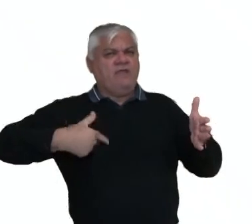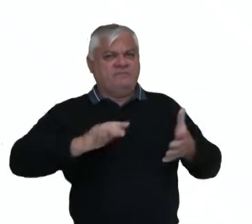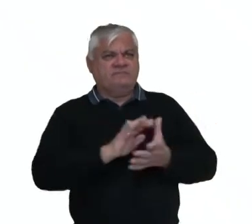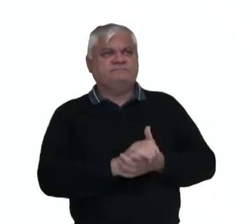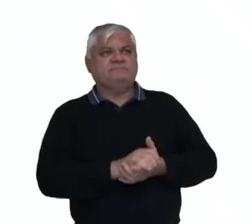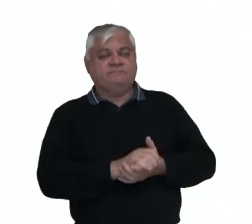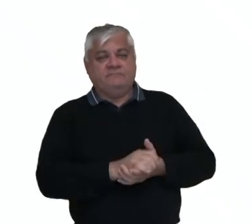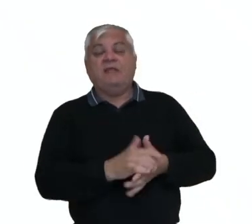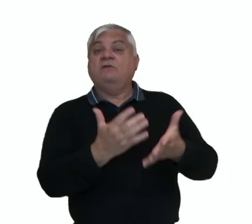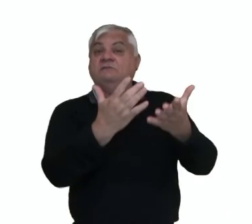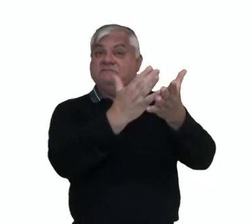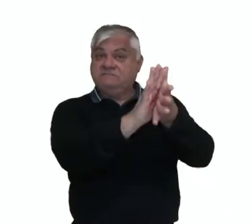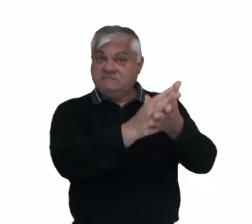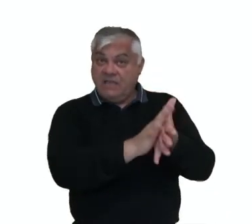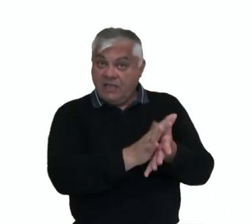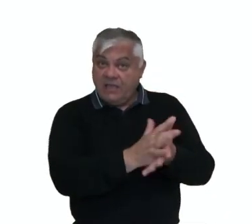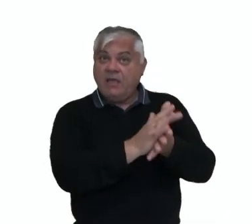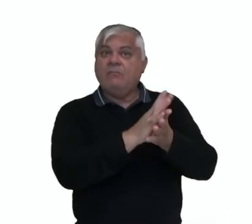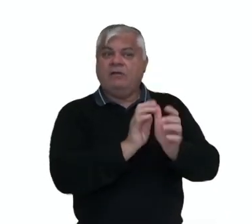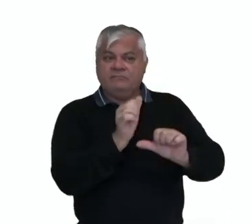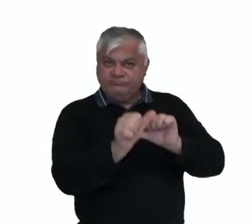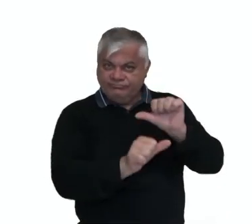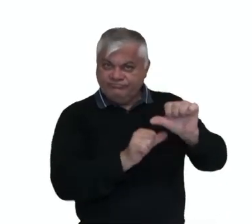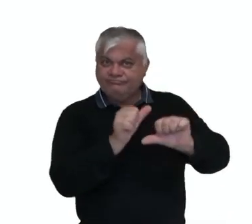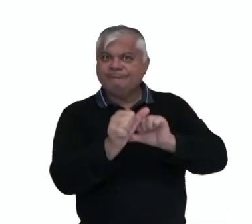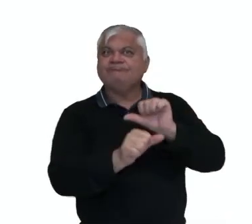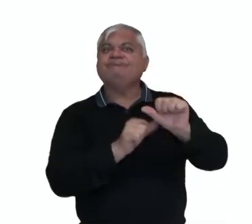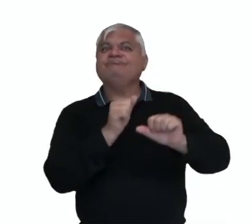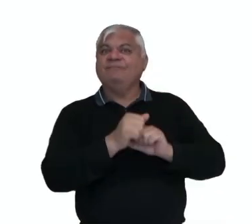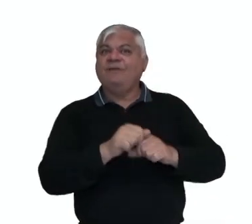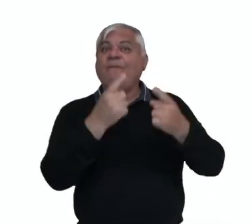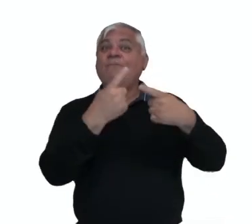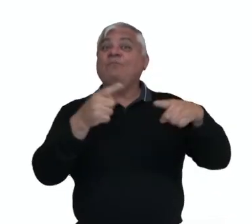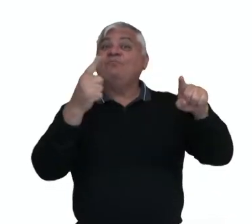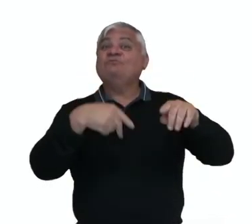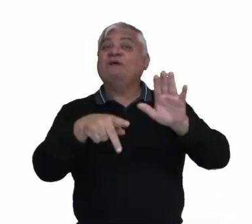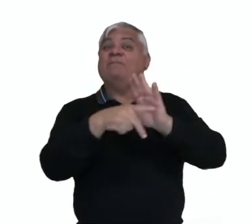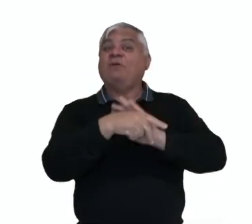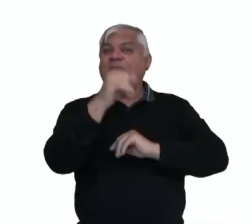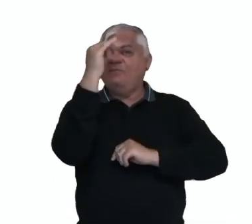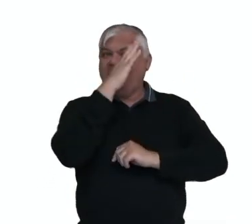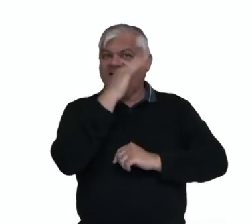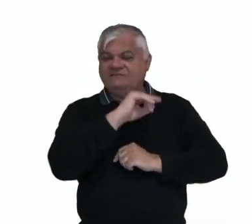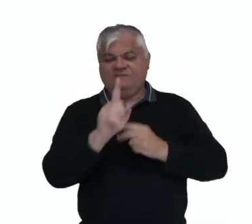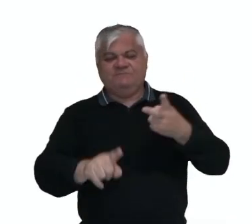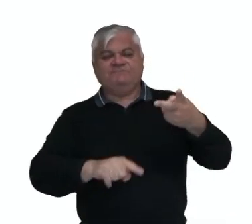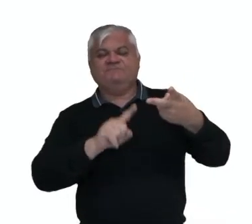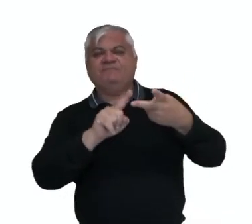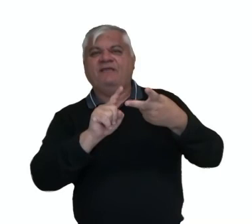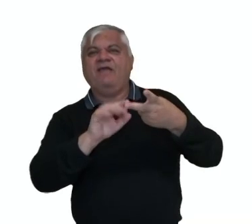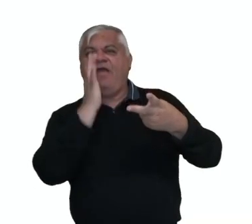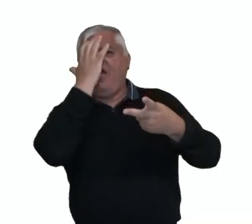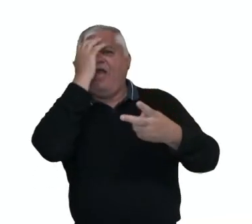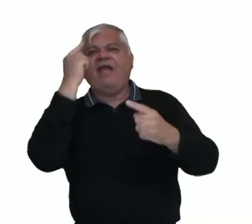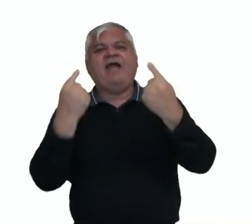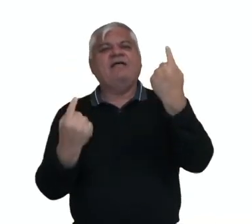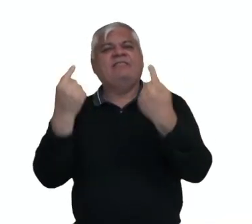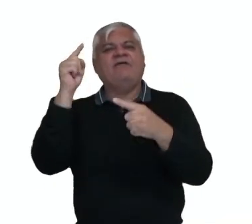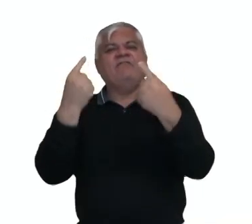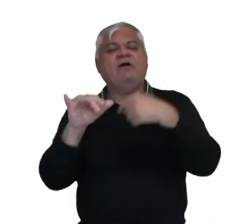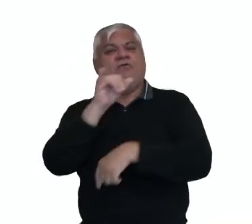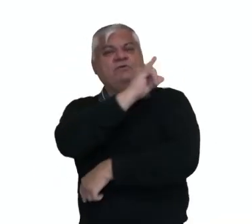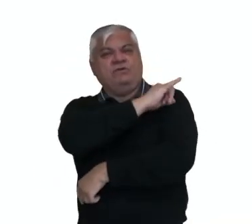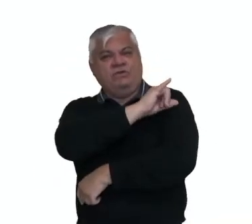vai ver que o samba foi transformado na autêntica música brasileira. O carnaval carioca, ele entra